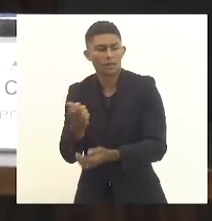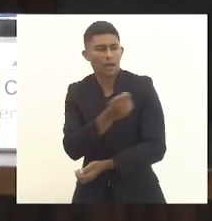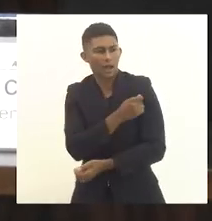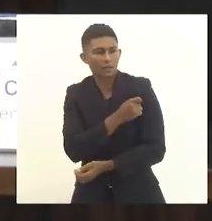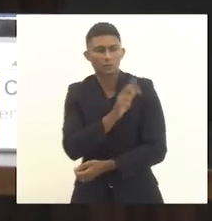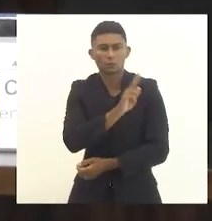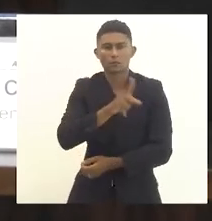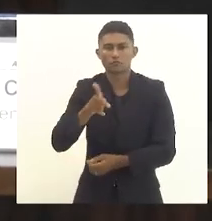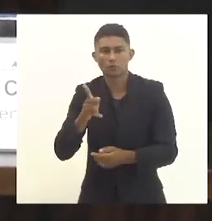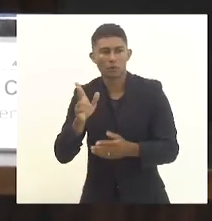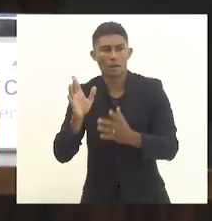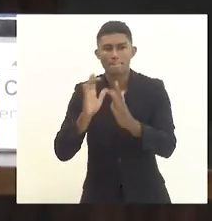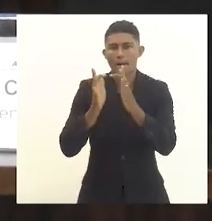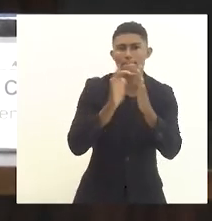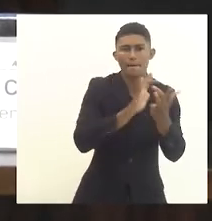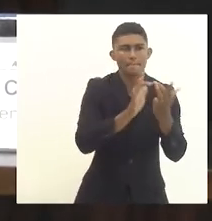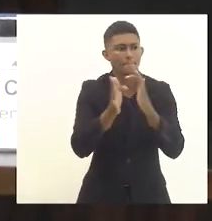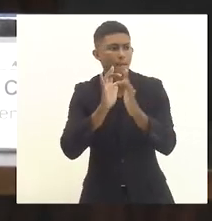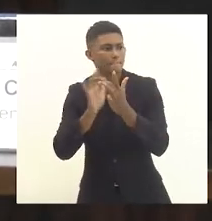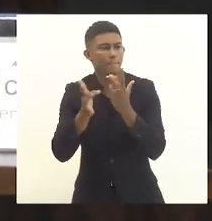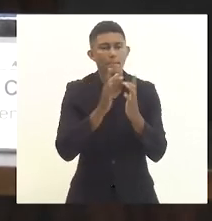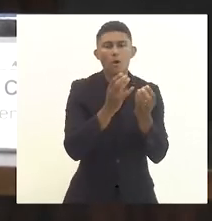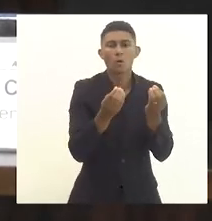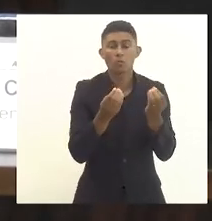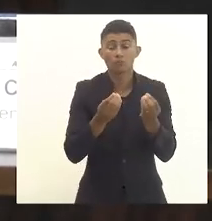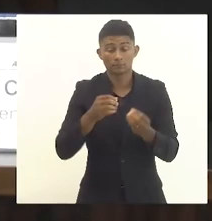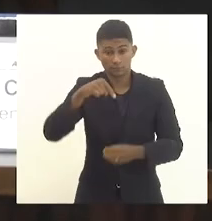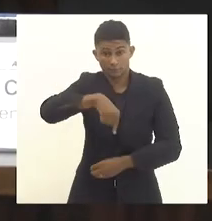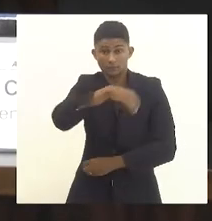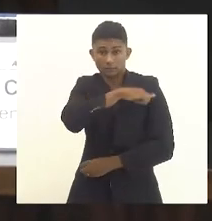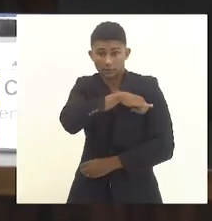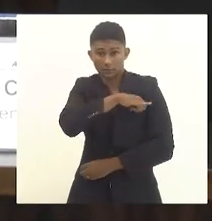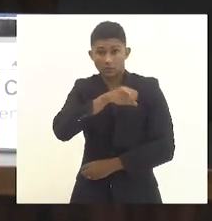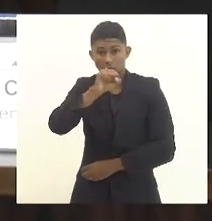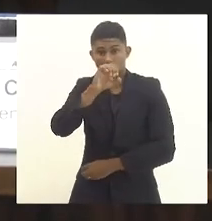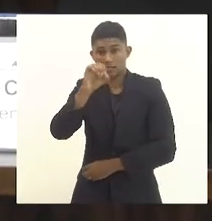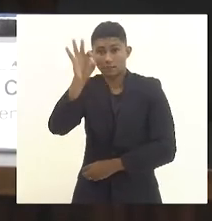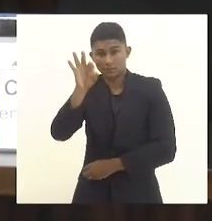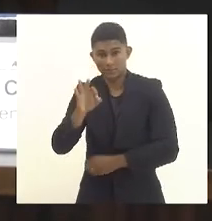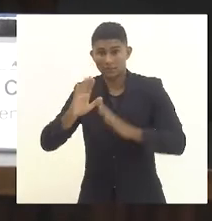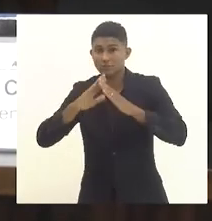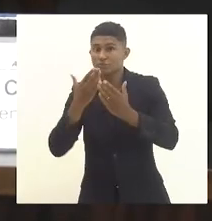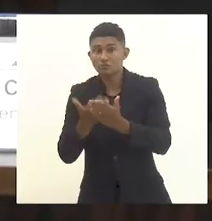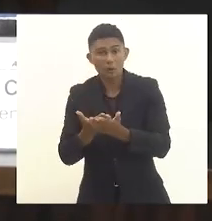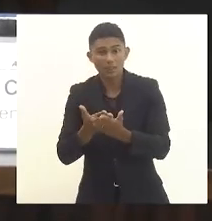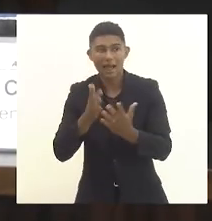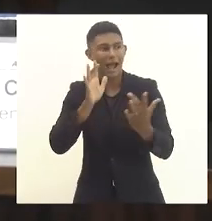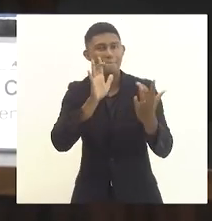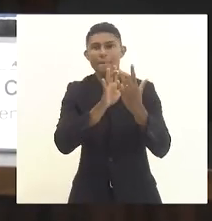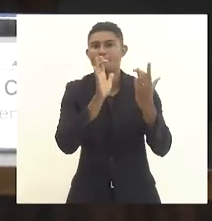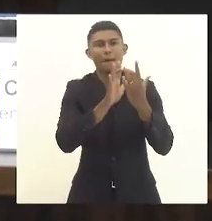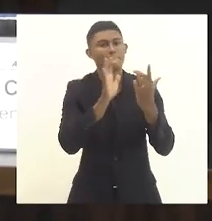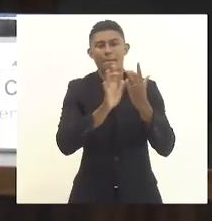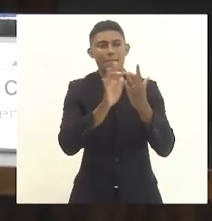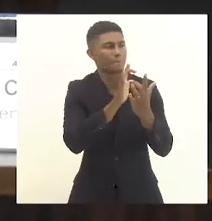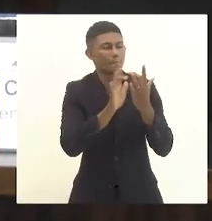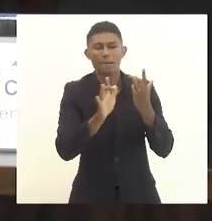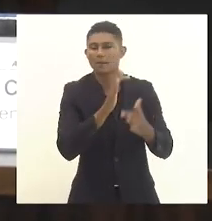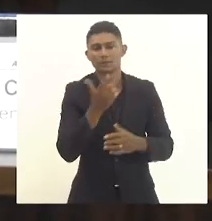No Rio de Janeiro, 80% das escolas não estão conectadas adequadamente. Paulo César